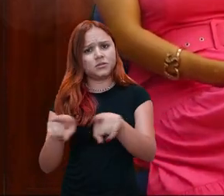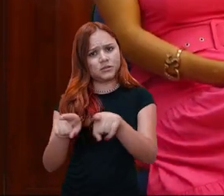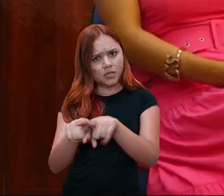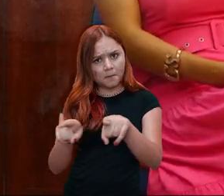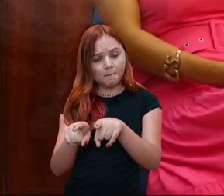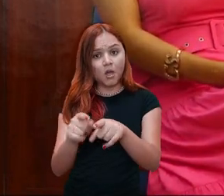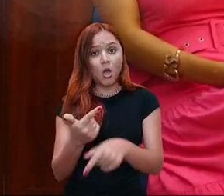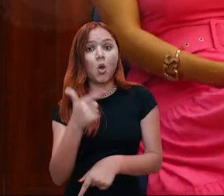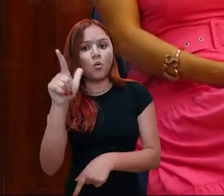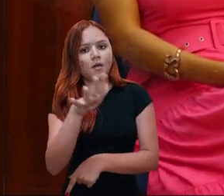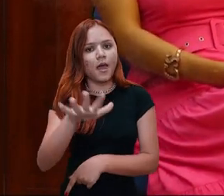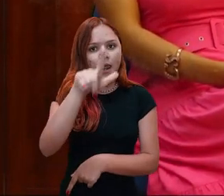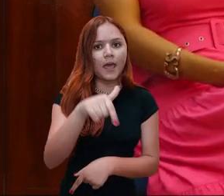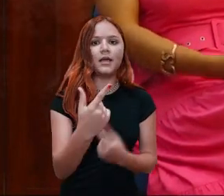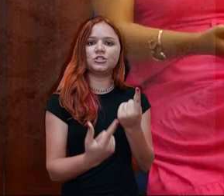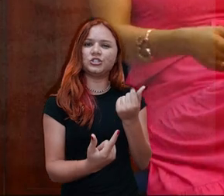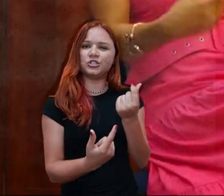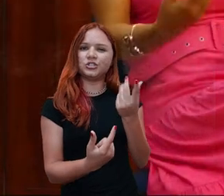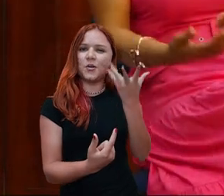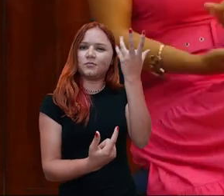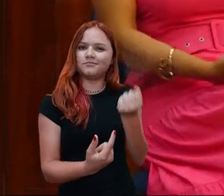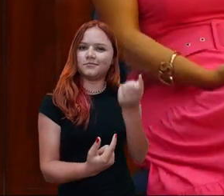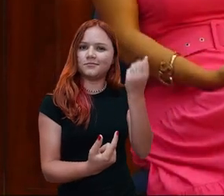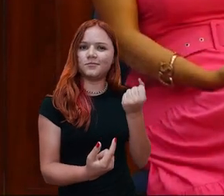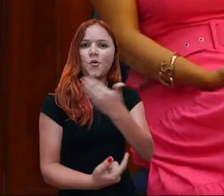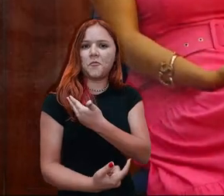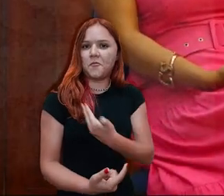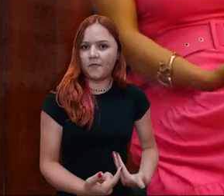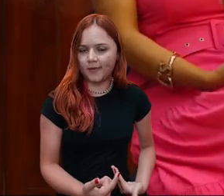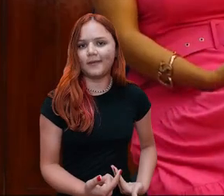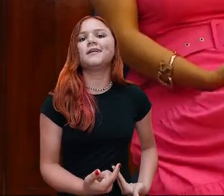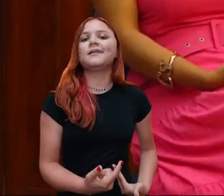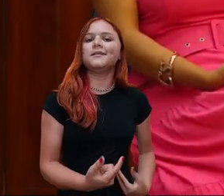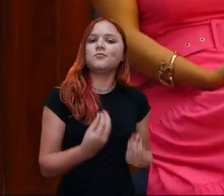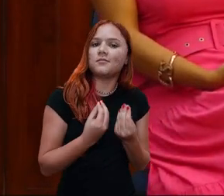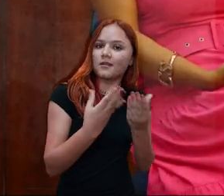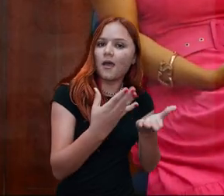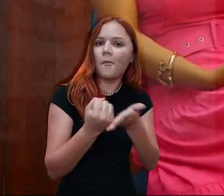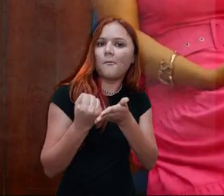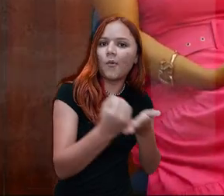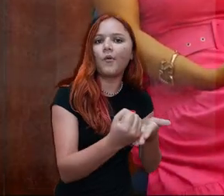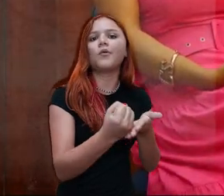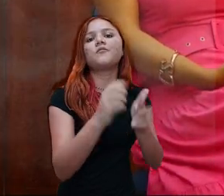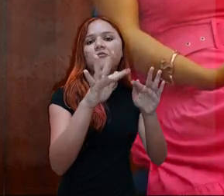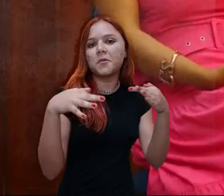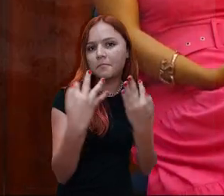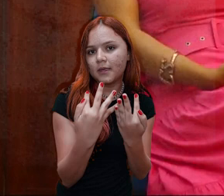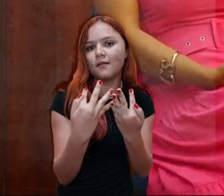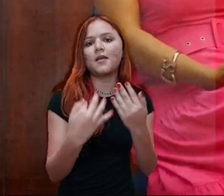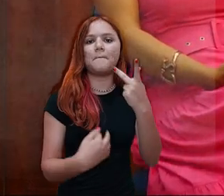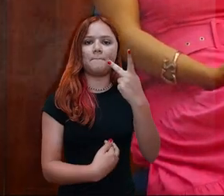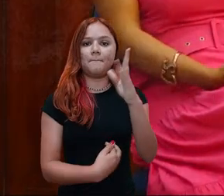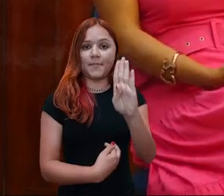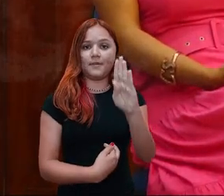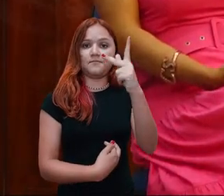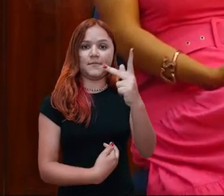um BPC. Então é importante, porque é uma ajuda financeira, que o Com pai vai poder certeza. comprar um remédio, adequado para